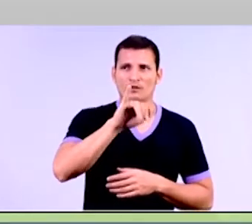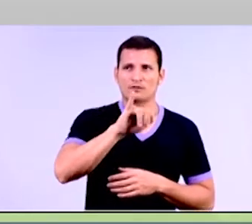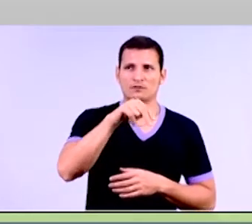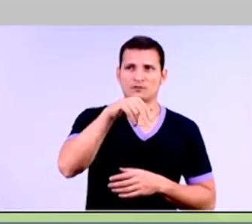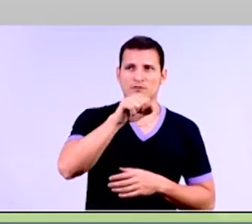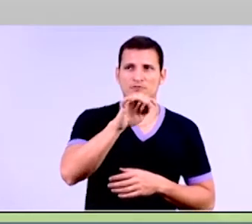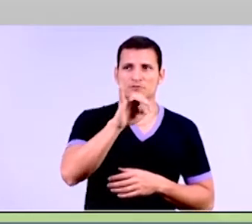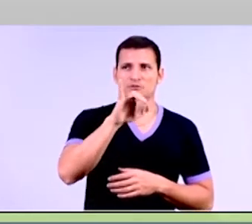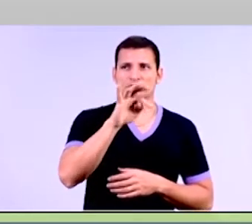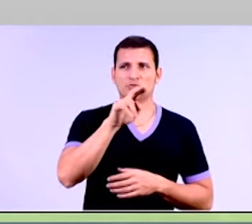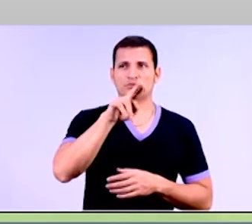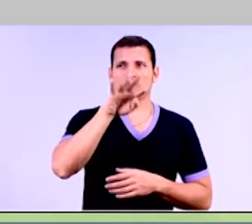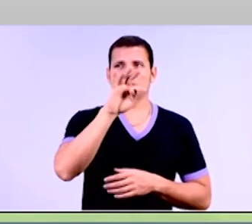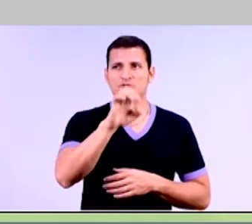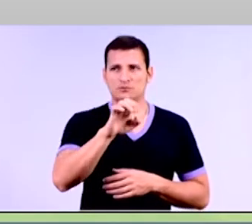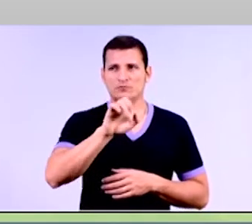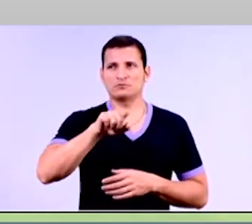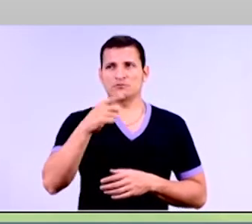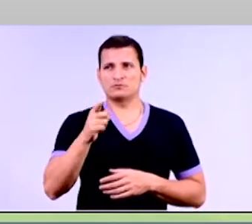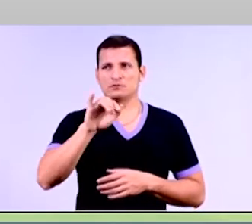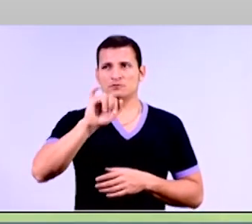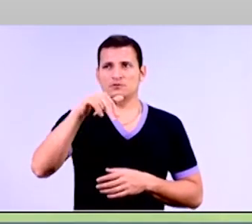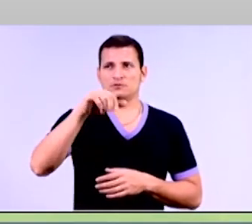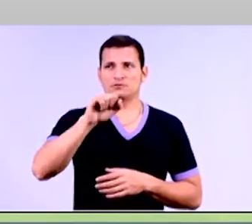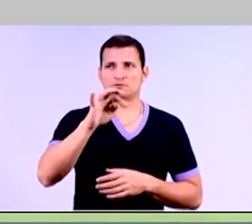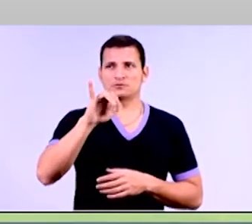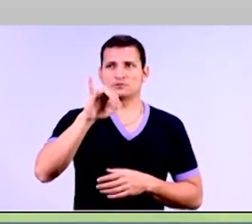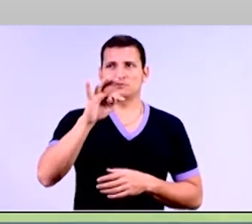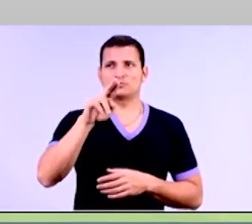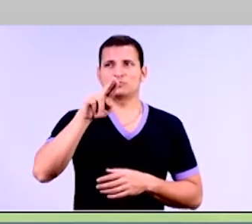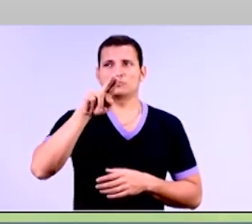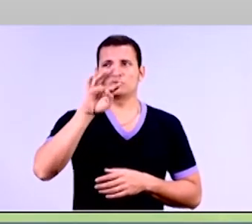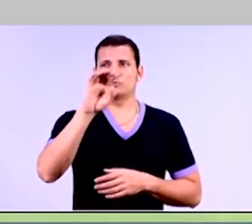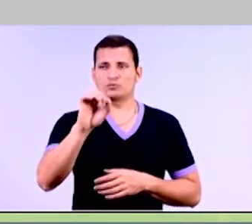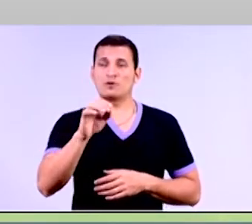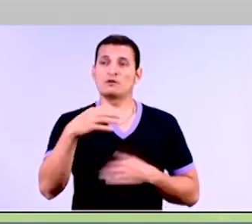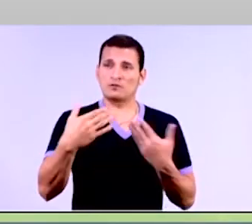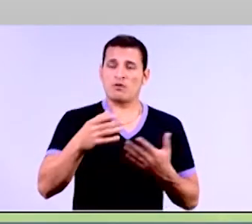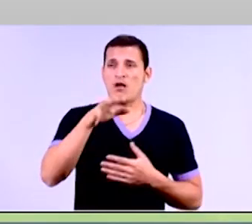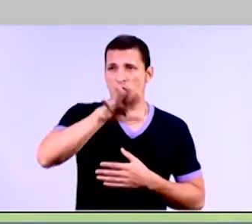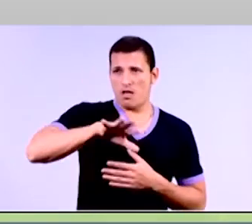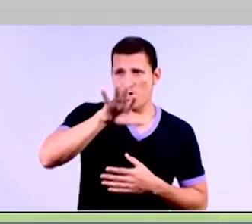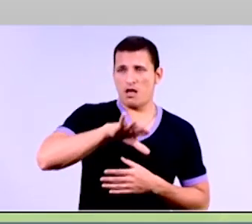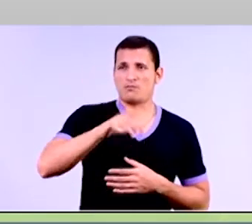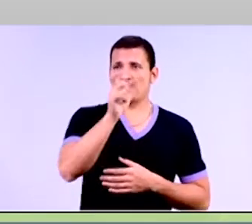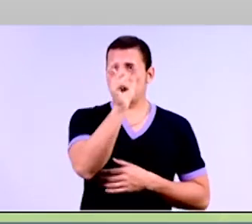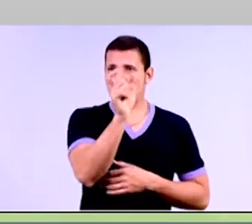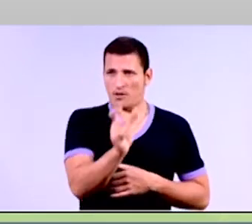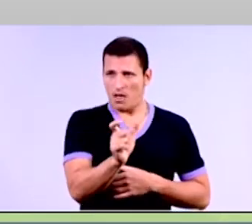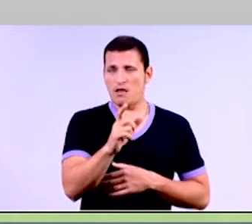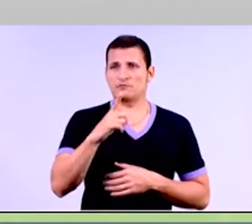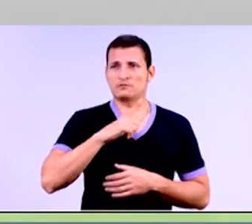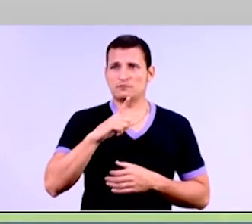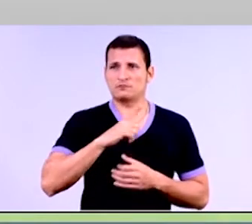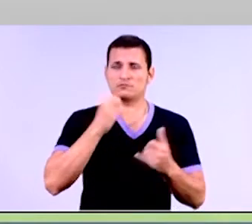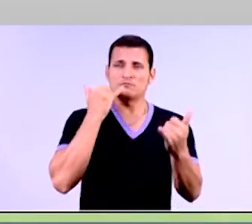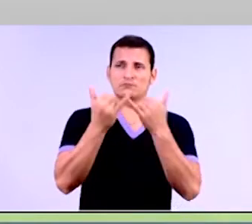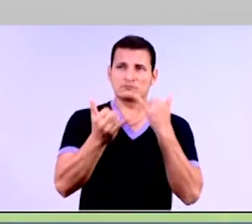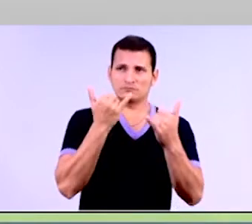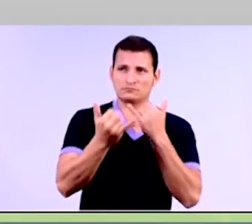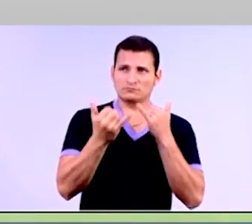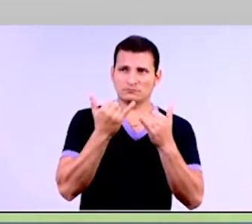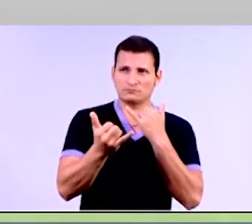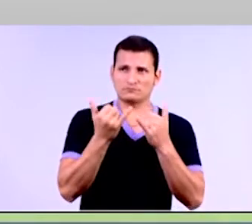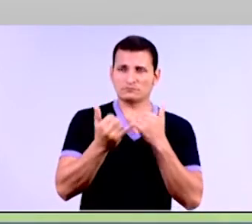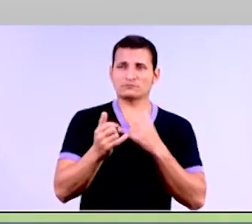Population, perfeitamente se percebe que é população. Então, essas palavras, o bom para nós,